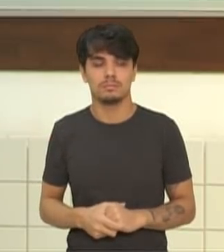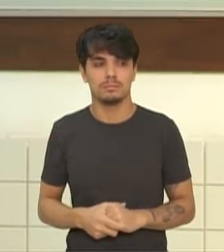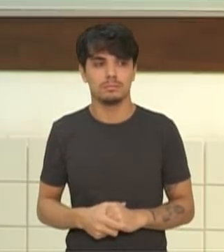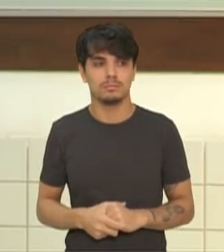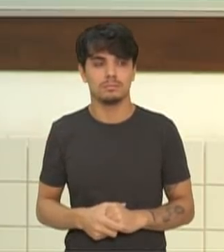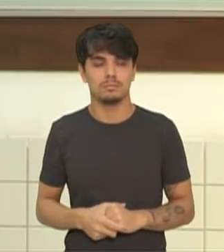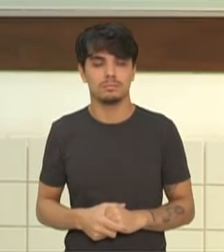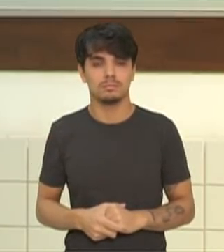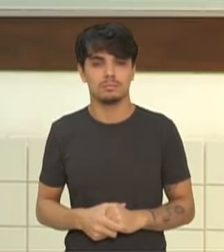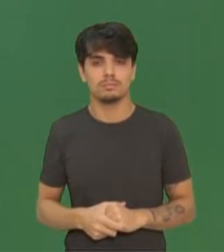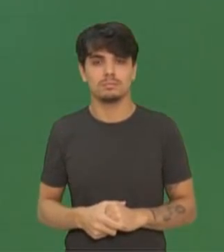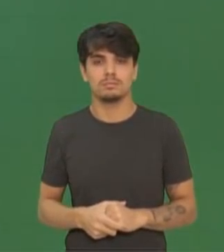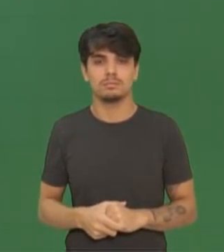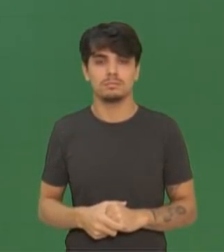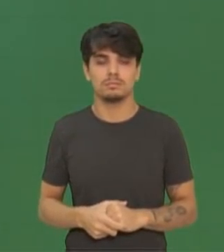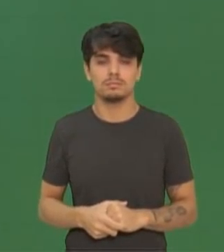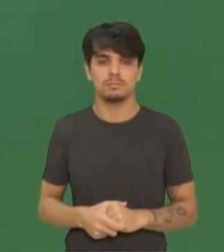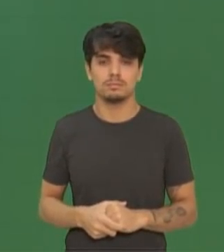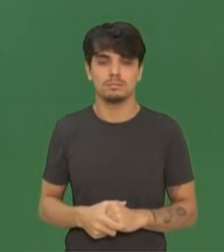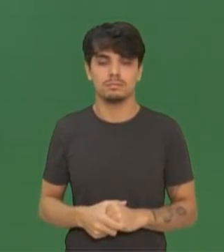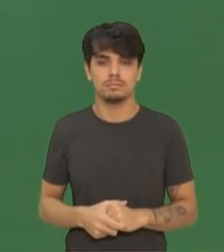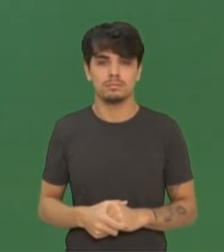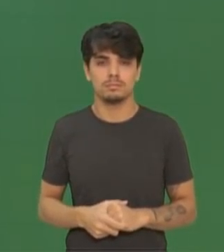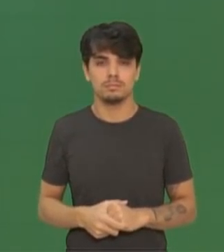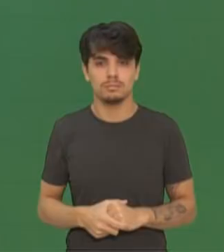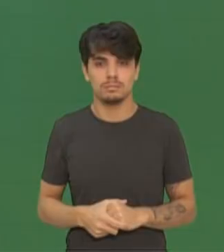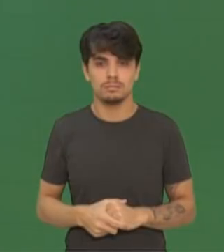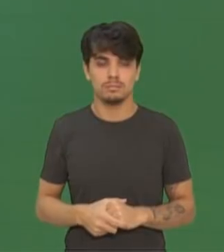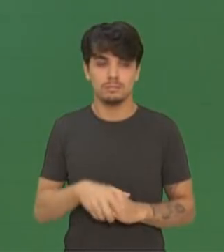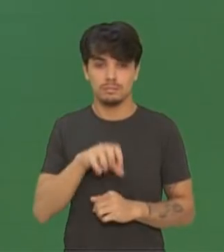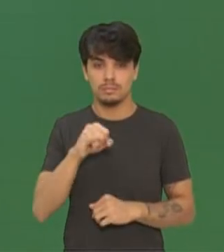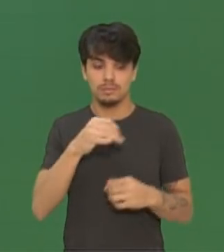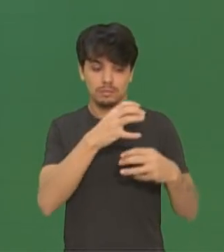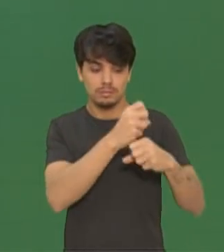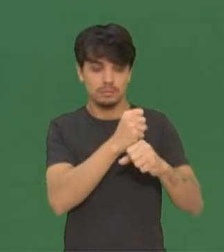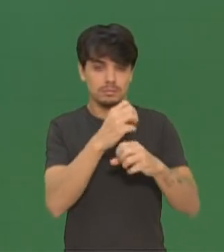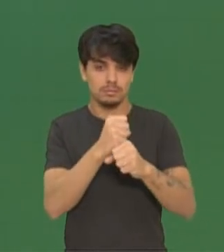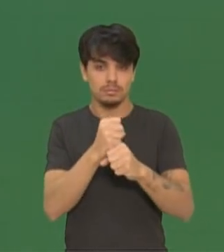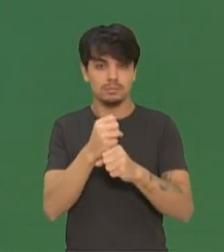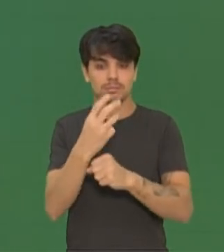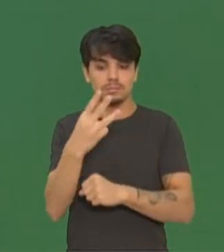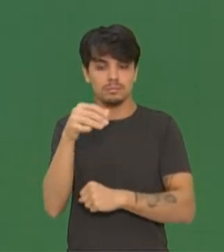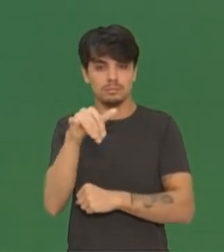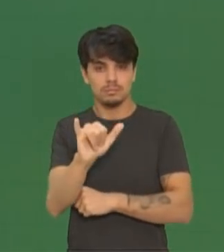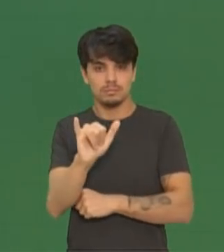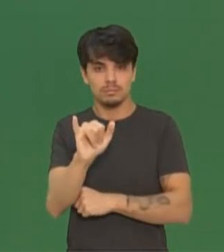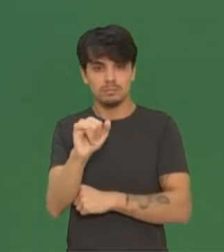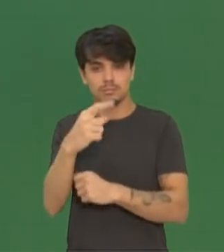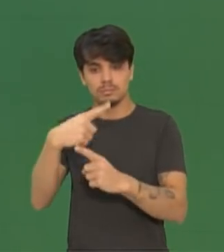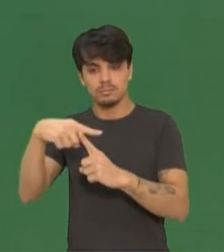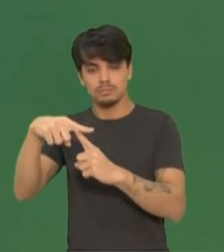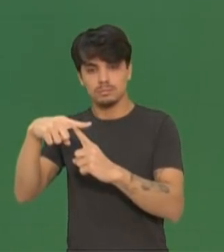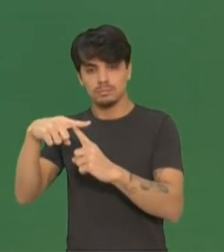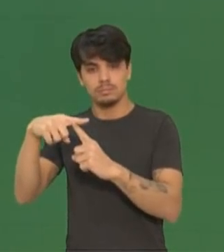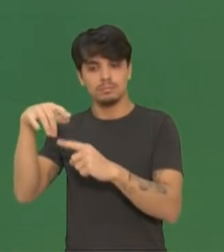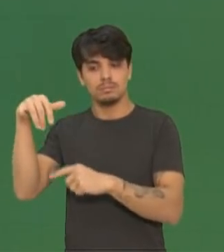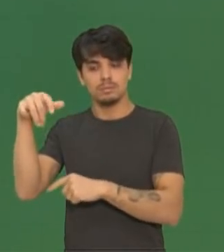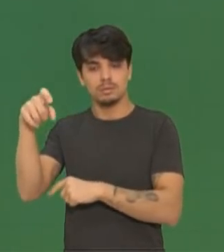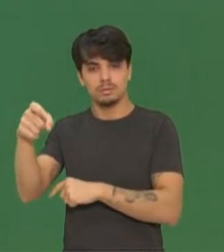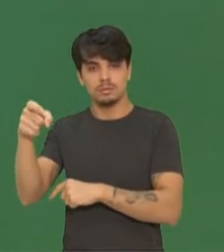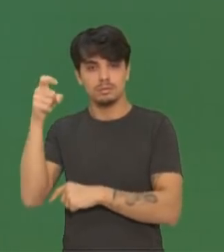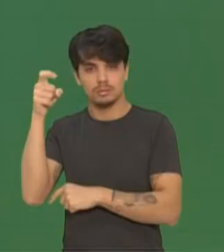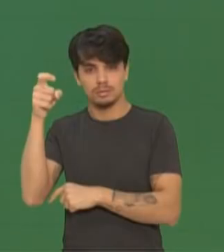eu tenho lá, se eu somar esse lado 3y, mais o outro lado